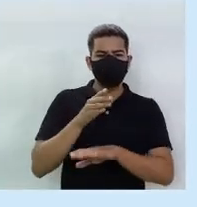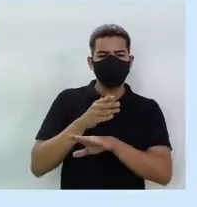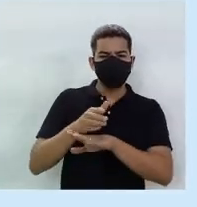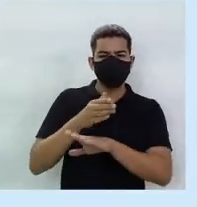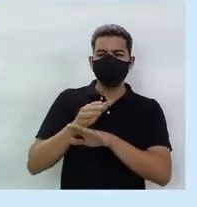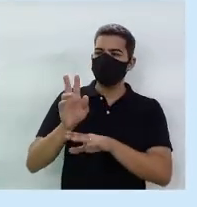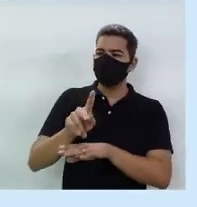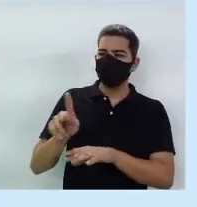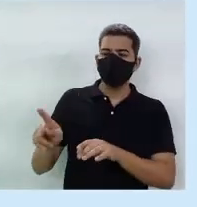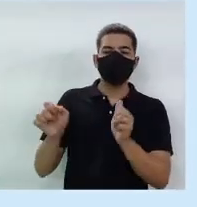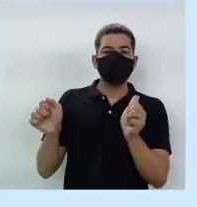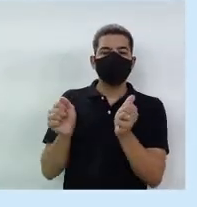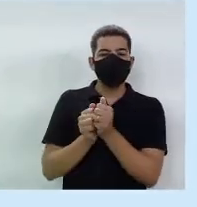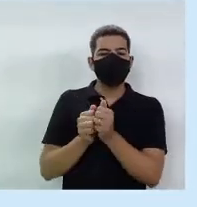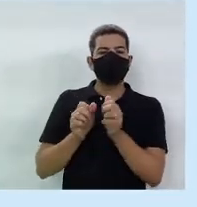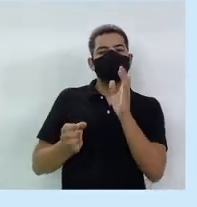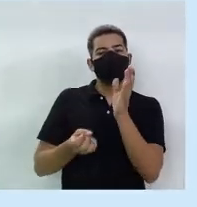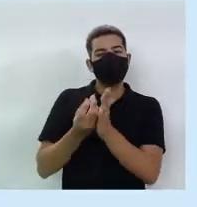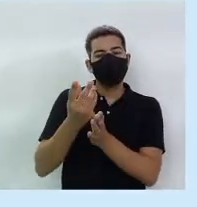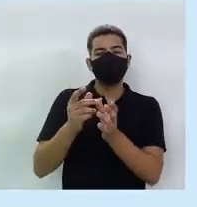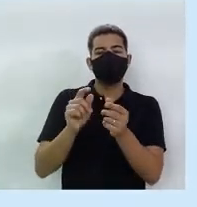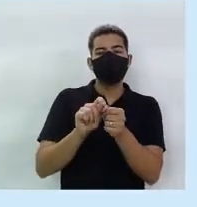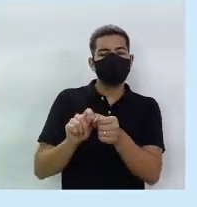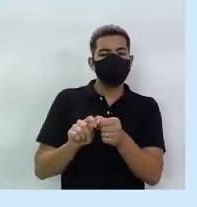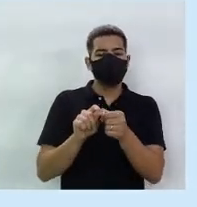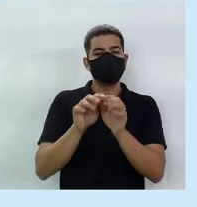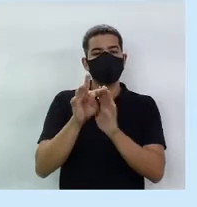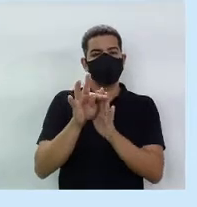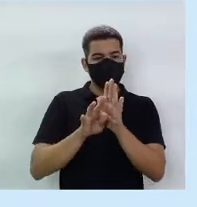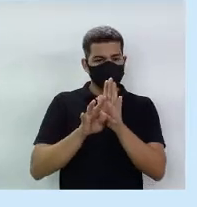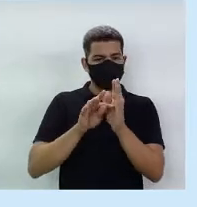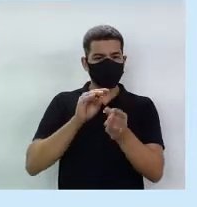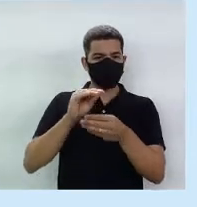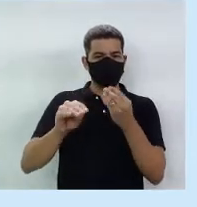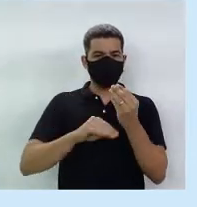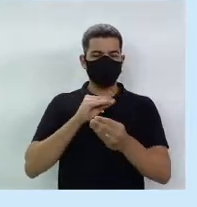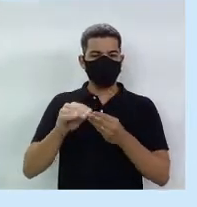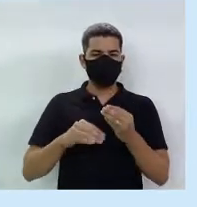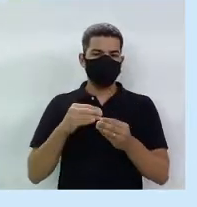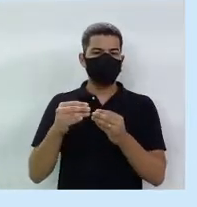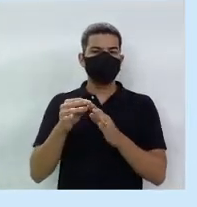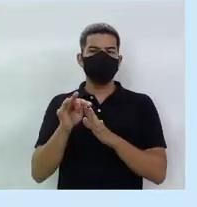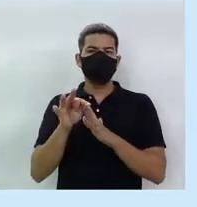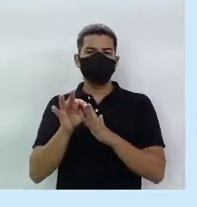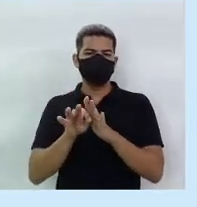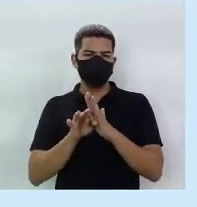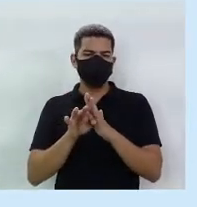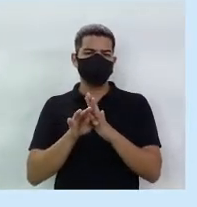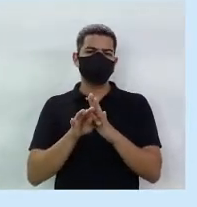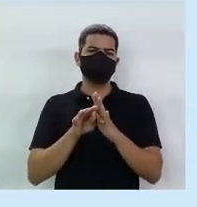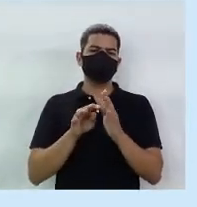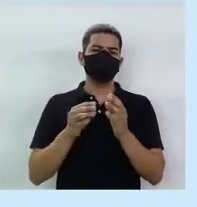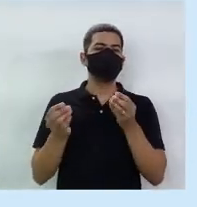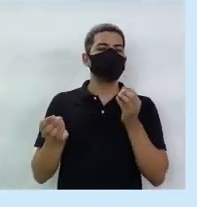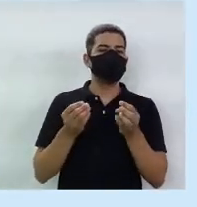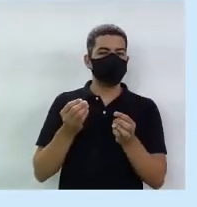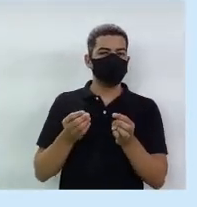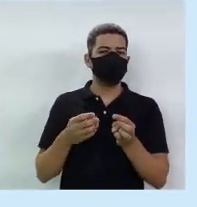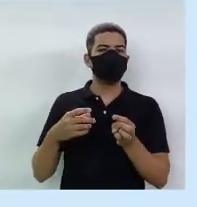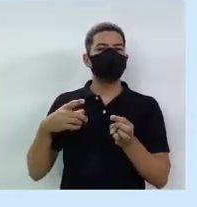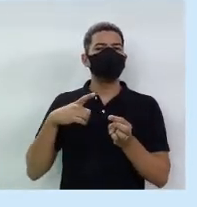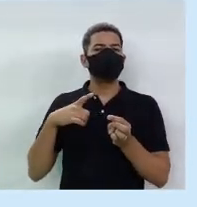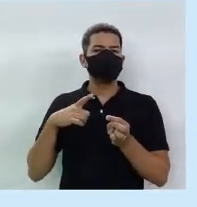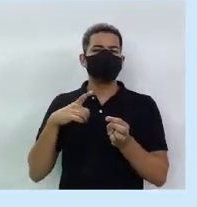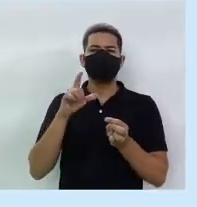seu professor criar em sala de aula um texto misto, um texto não verbal, já que